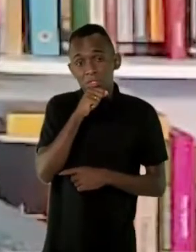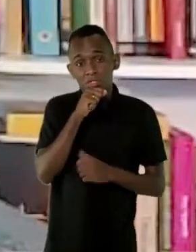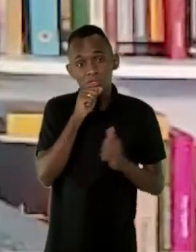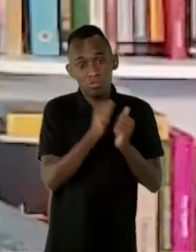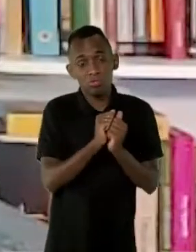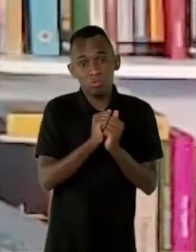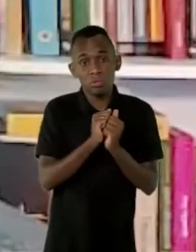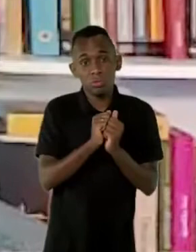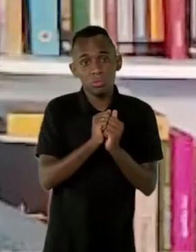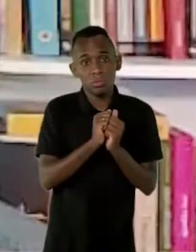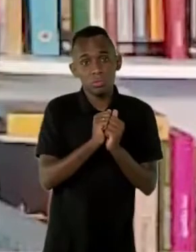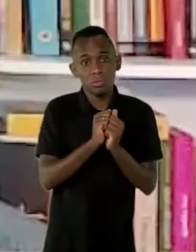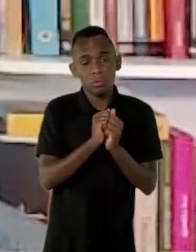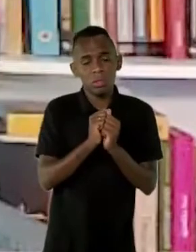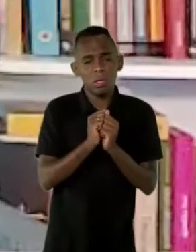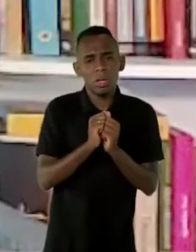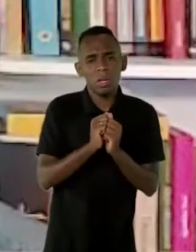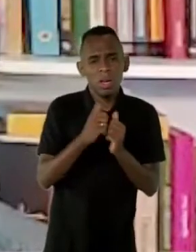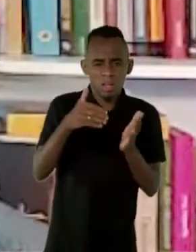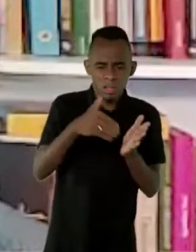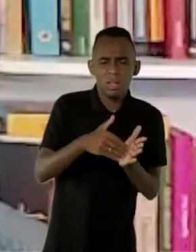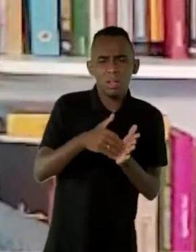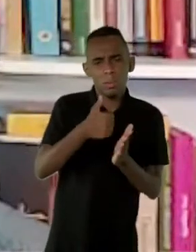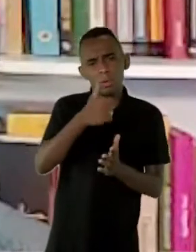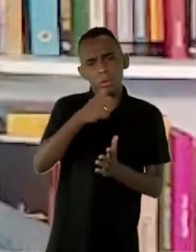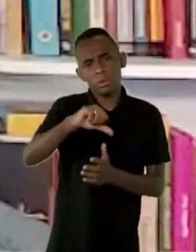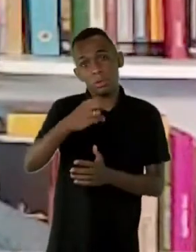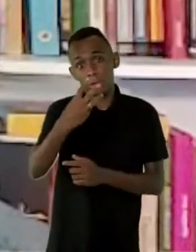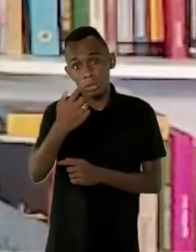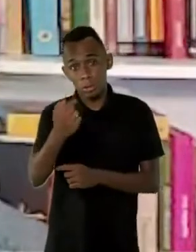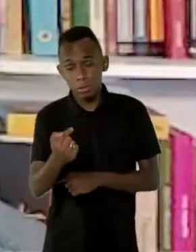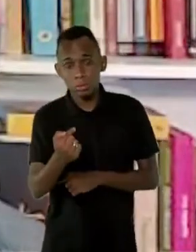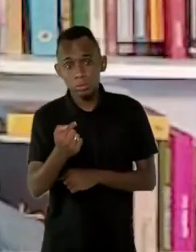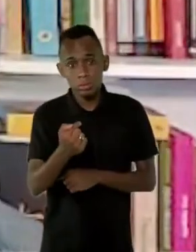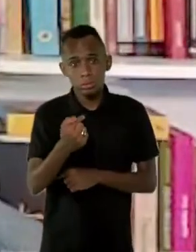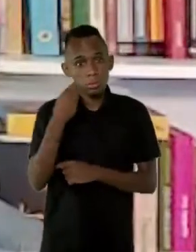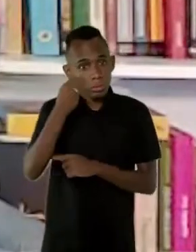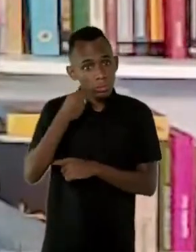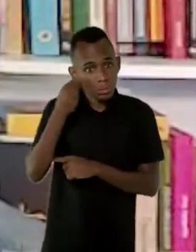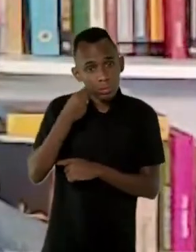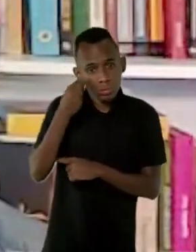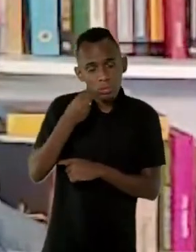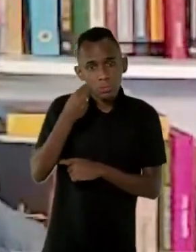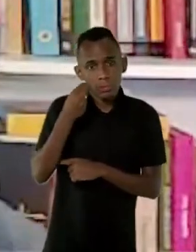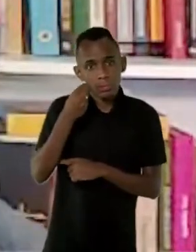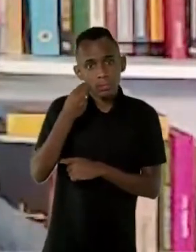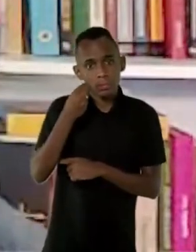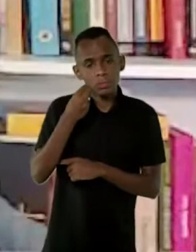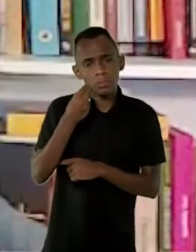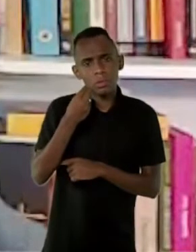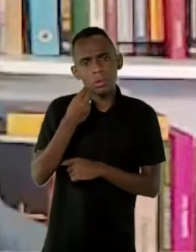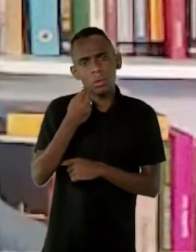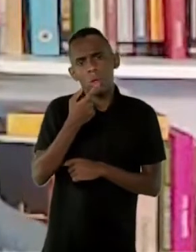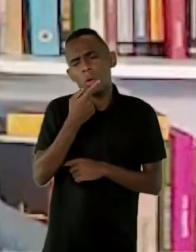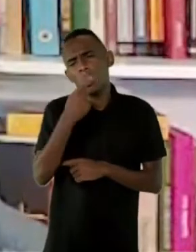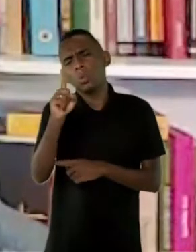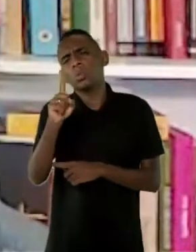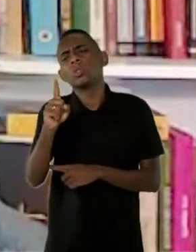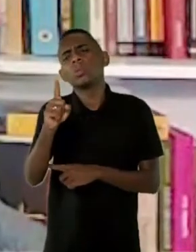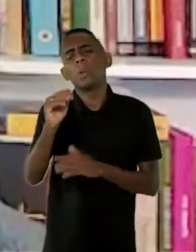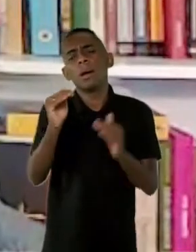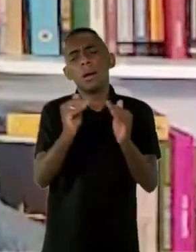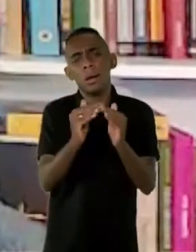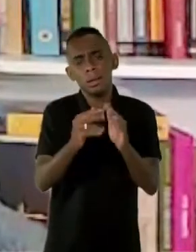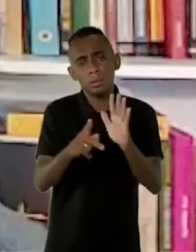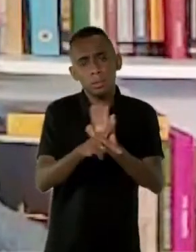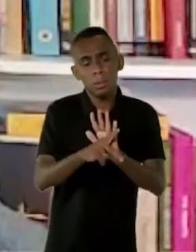viver mais ou menos até 1937. Vão viver até 1937. A última pousada das duas é